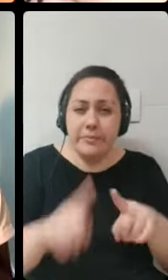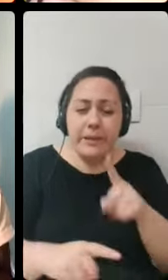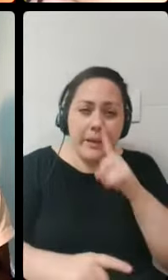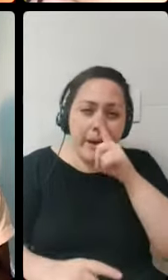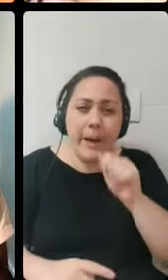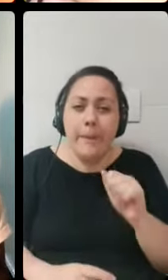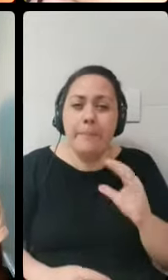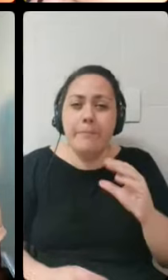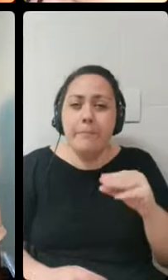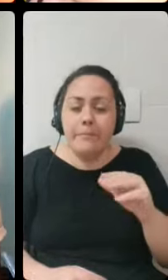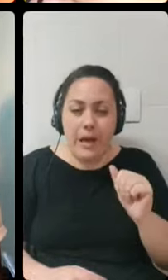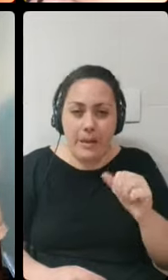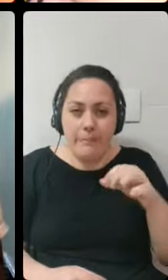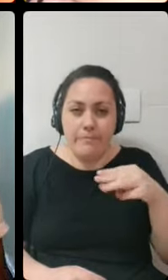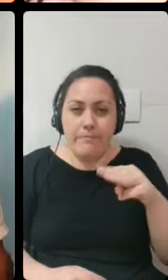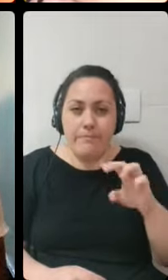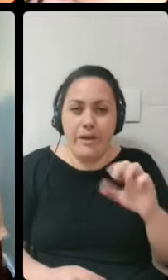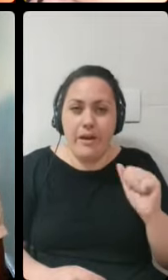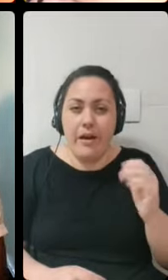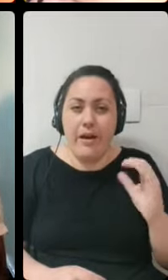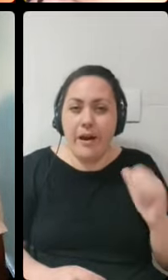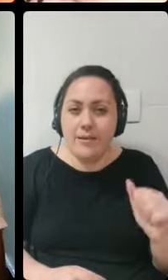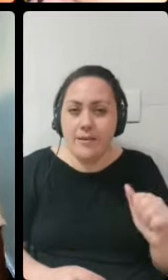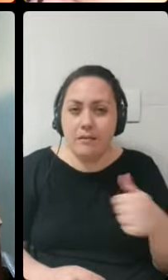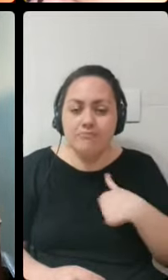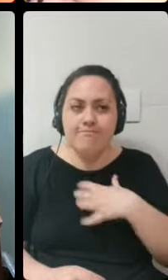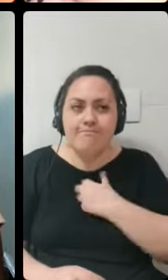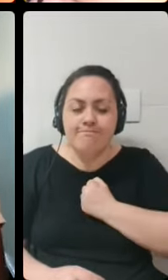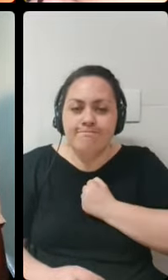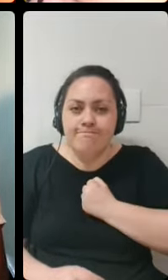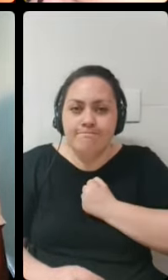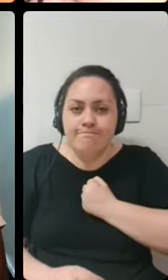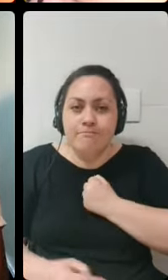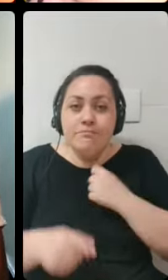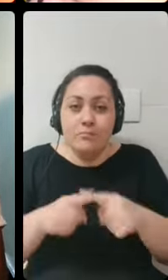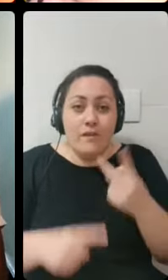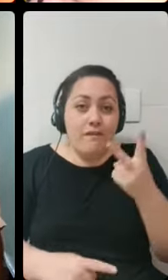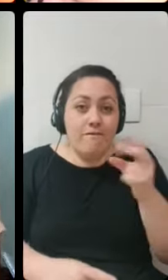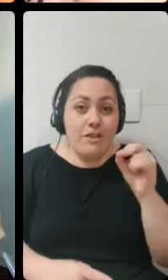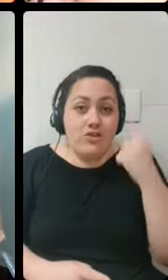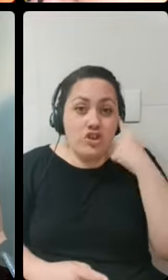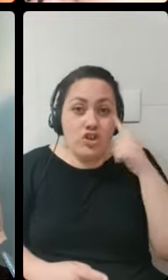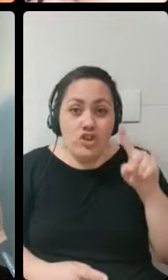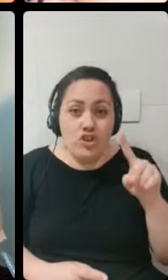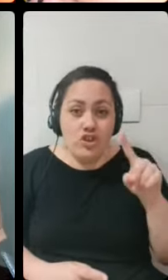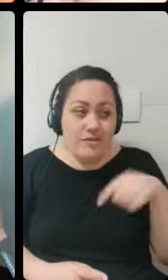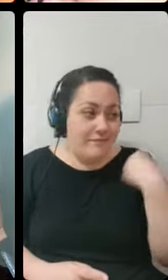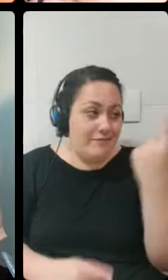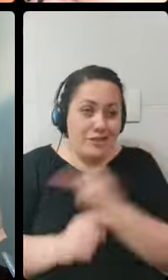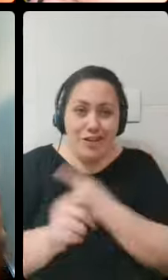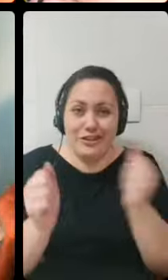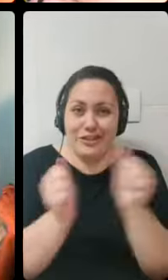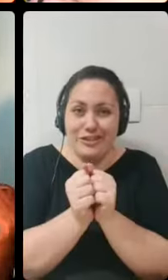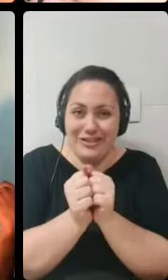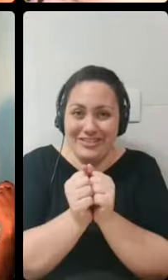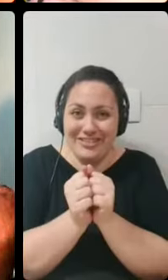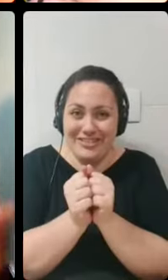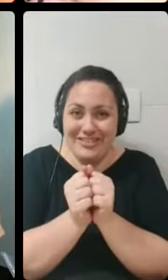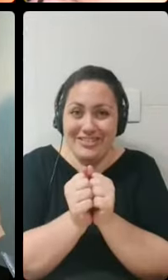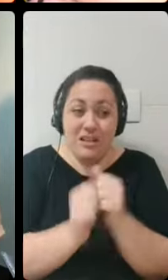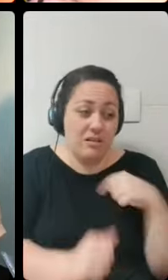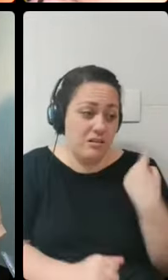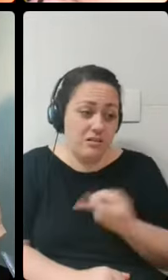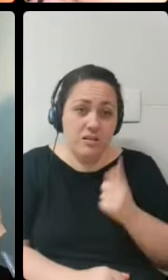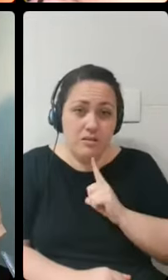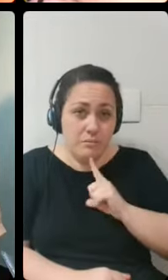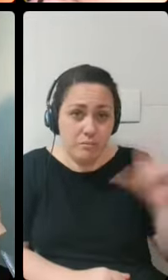e a gente ficava com o coração na mão, porque ela ficou aqueles 20 dias ali com a gente. E aí, depois que a gente fosse embora, ela ia voltar pra